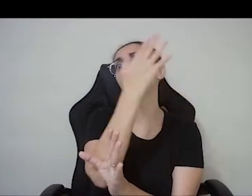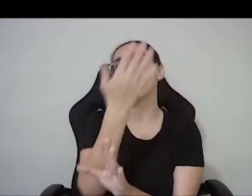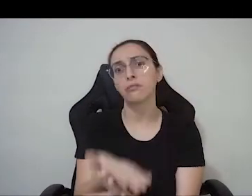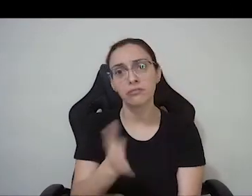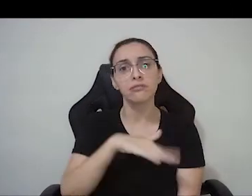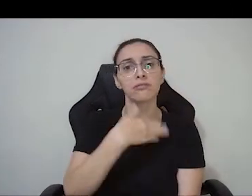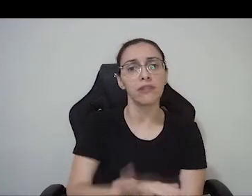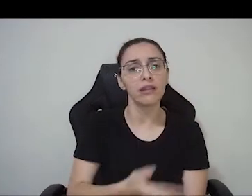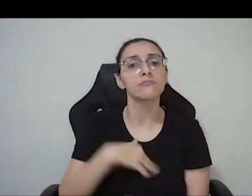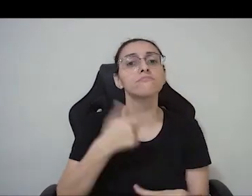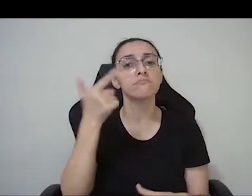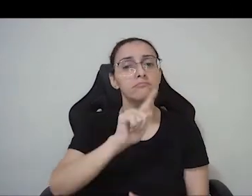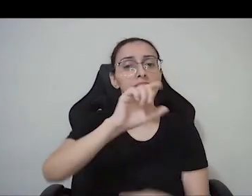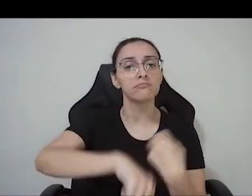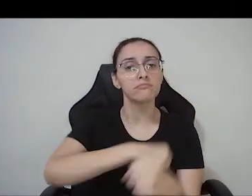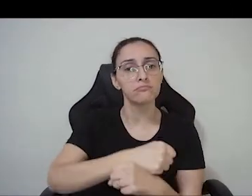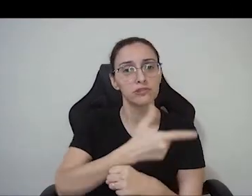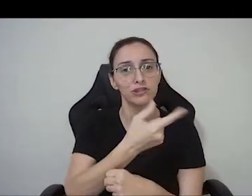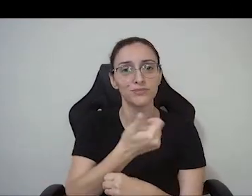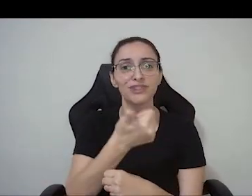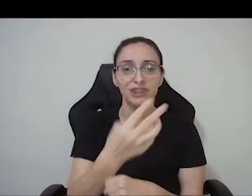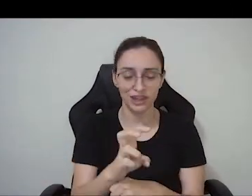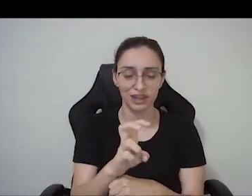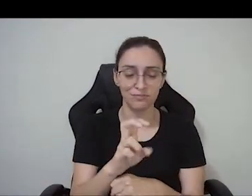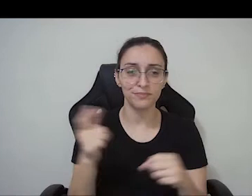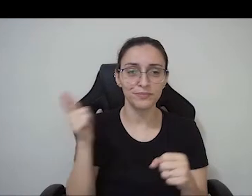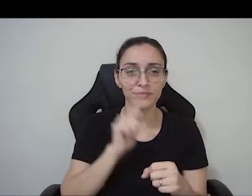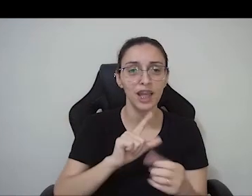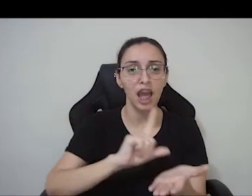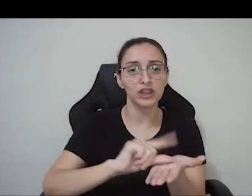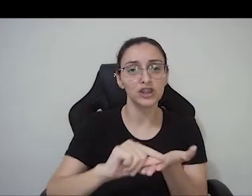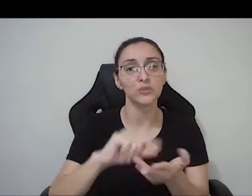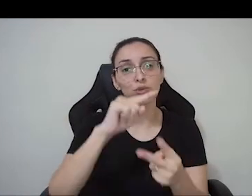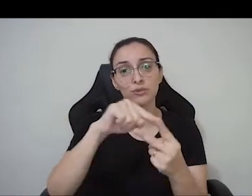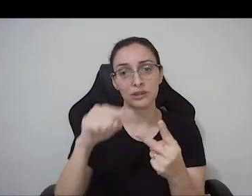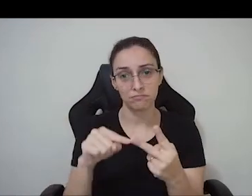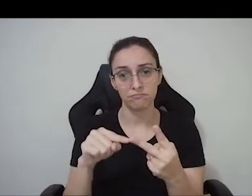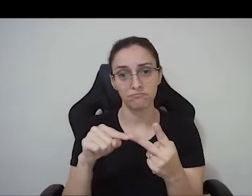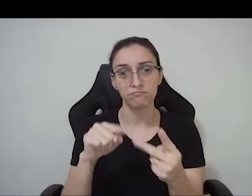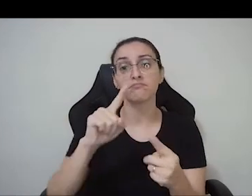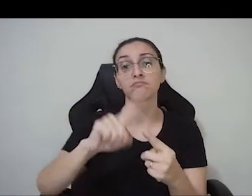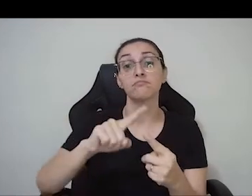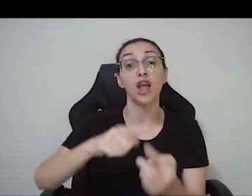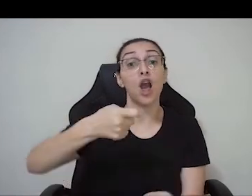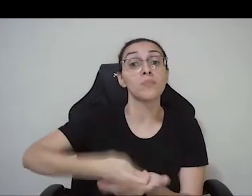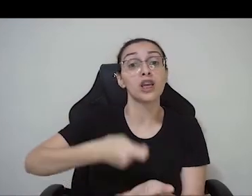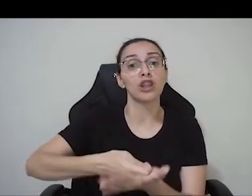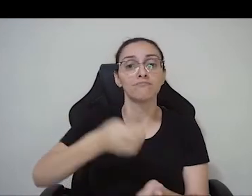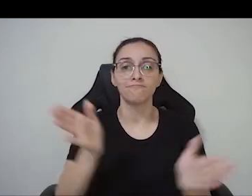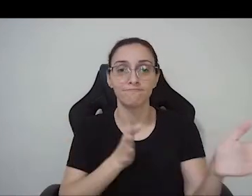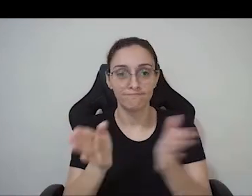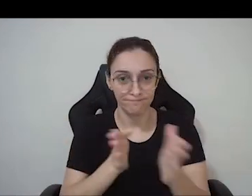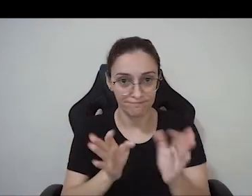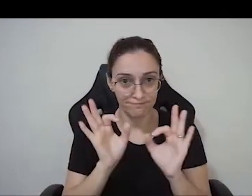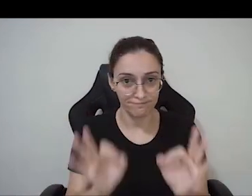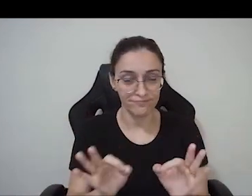ela fosse de fato confirmada. E eu vou trazer 2 artigos para vocês, que torna-se obrigatória a